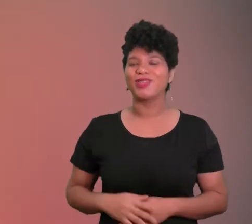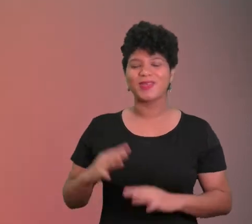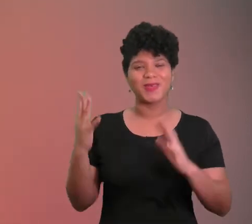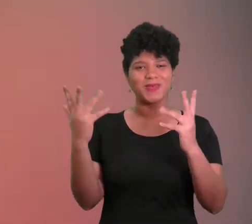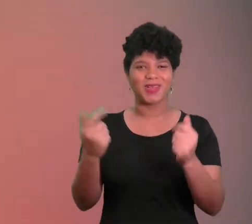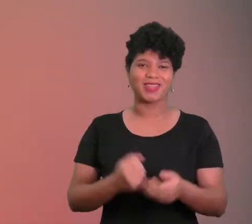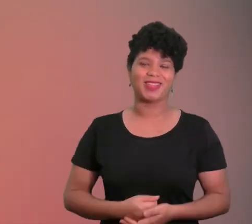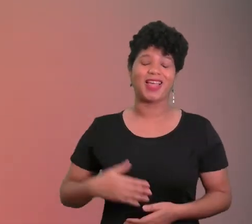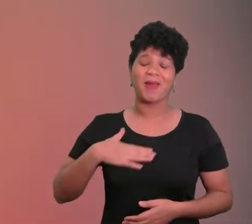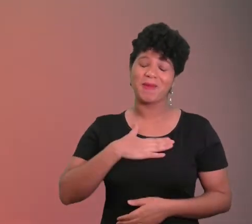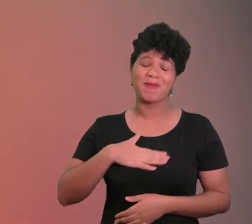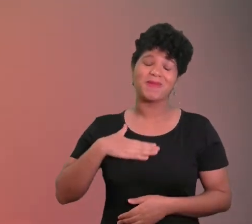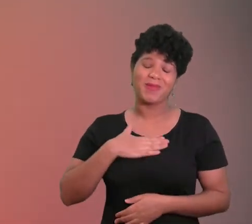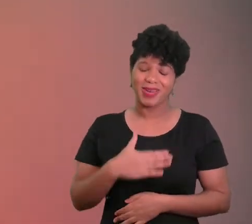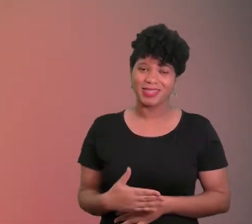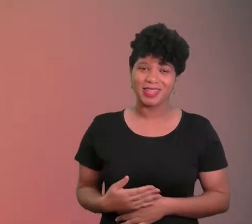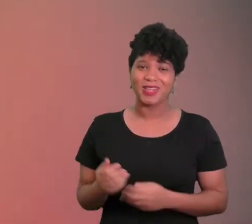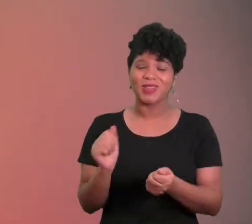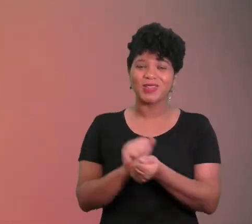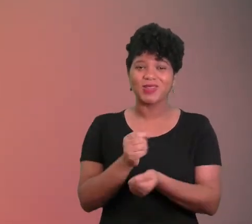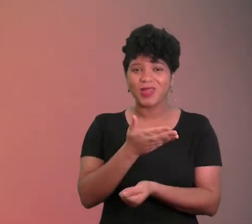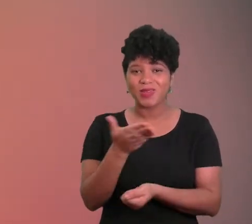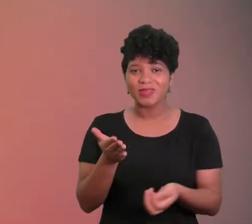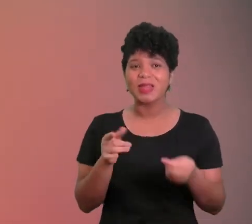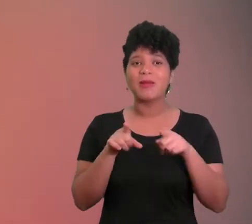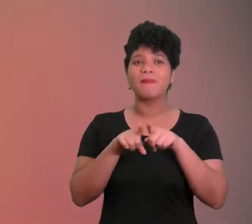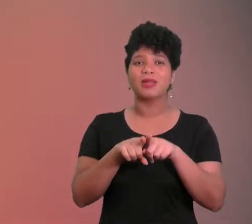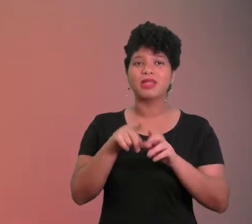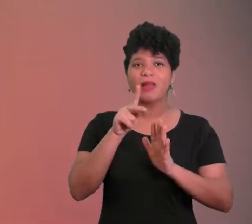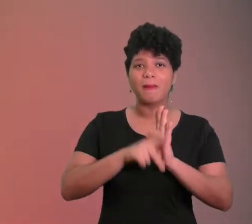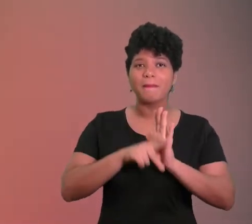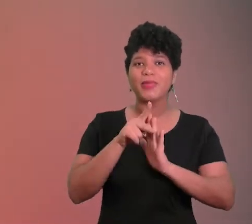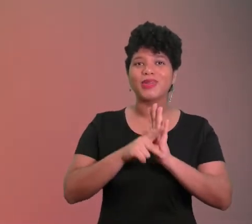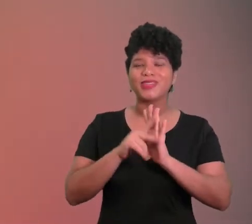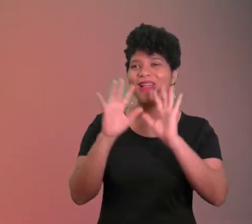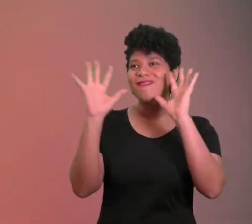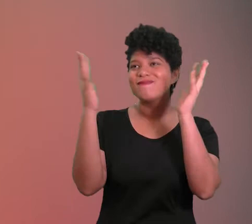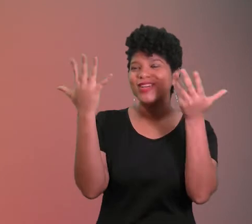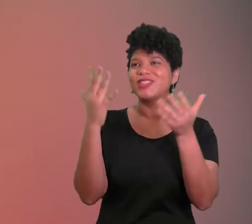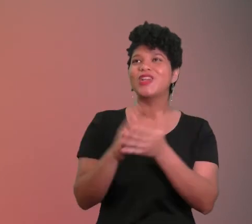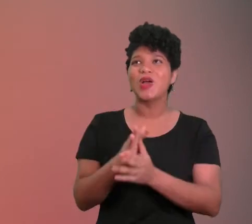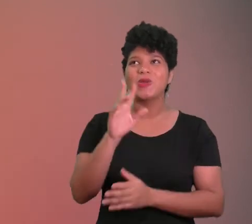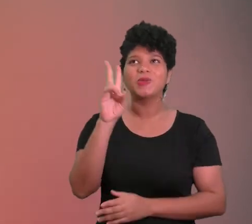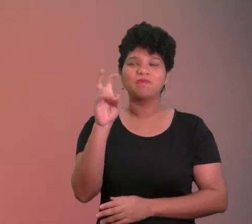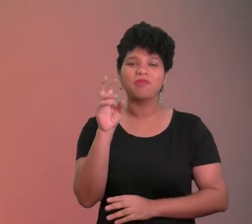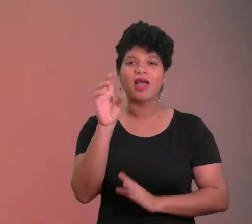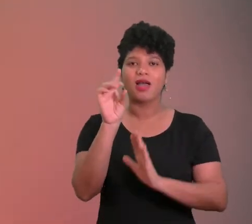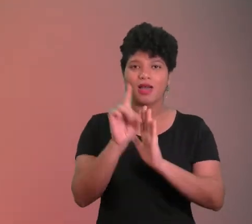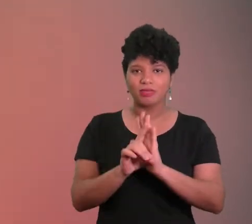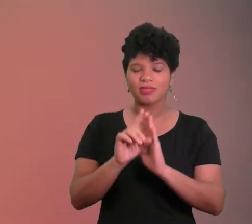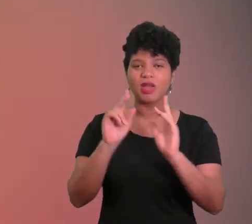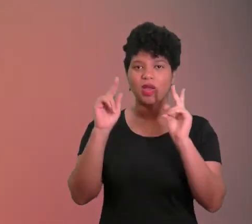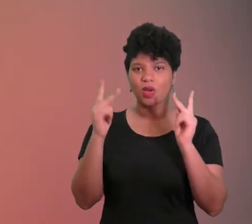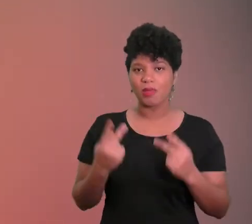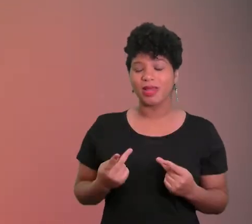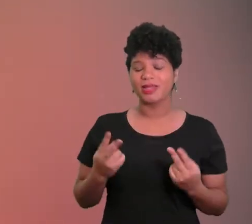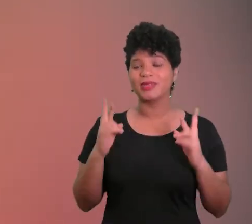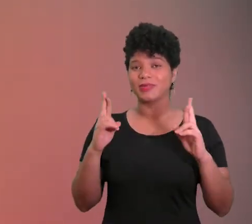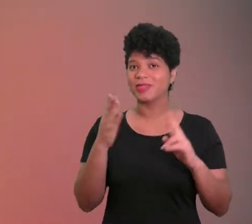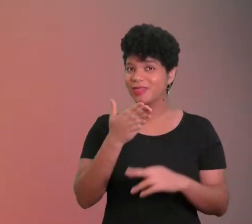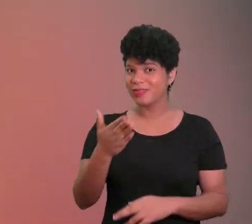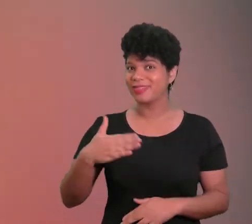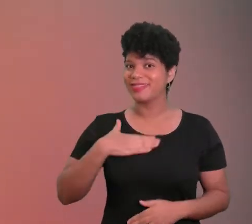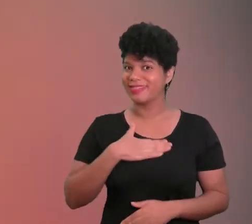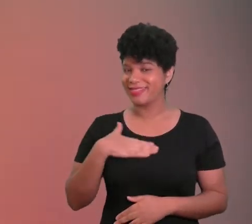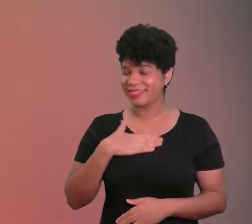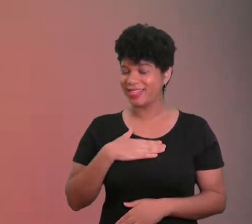é um prazer para a gente estar fazendo parte desse projeto, Festival de Cultura em Direitos Humanos. Espero muito que gostem e espero